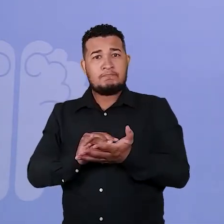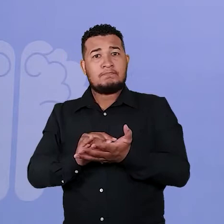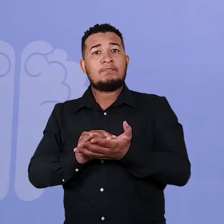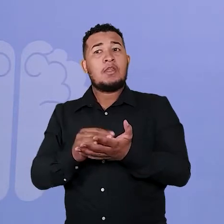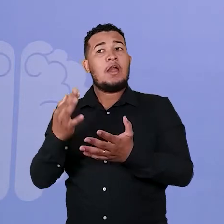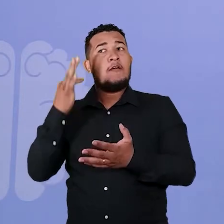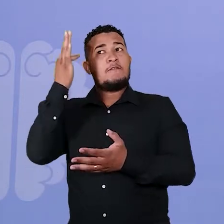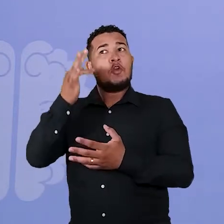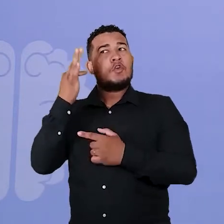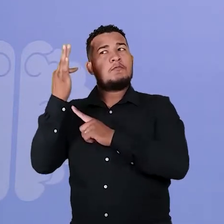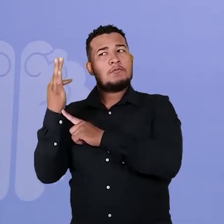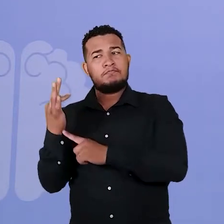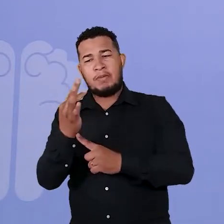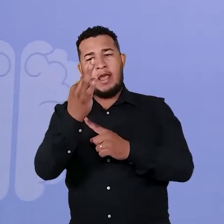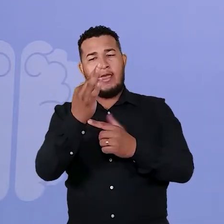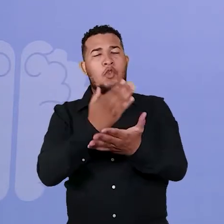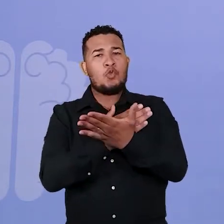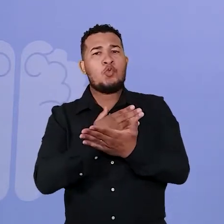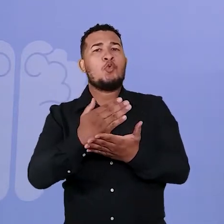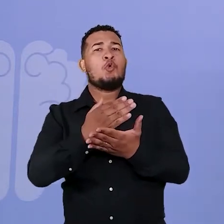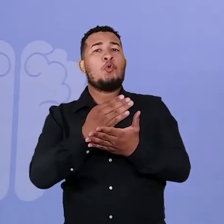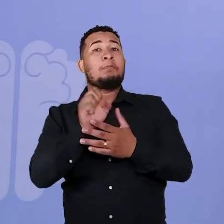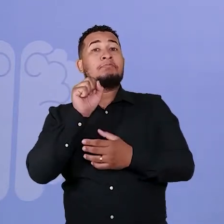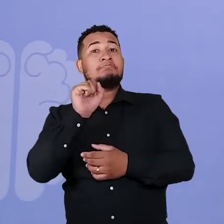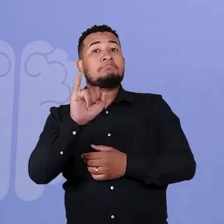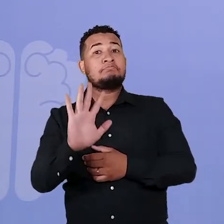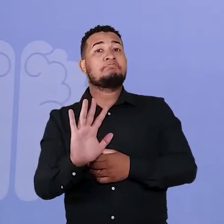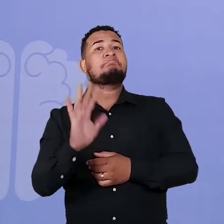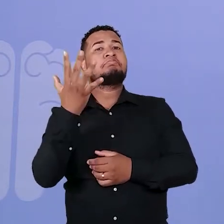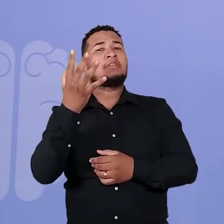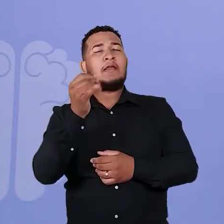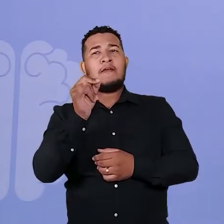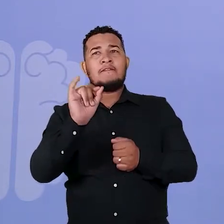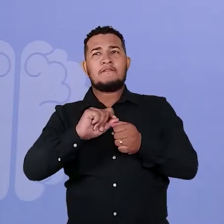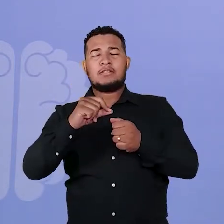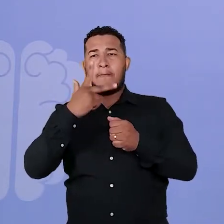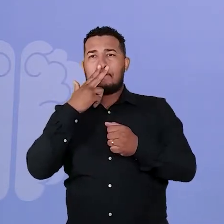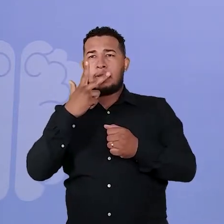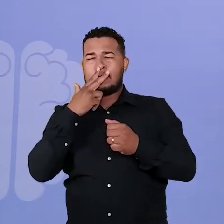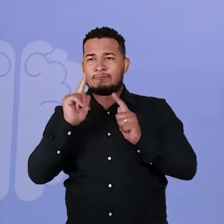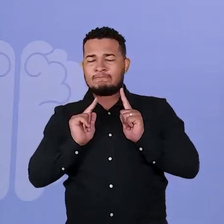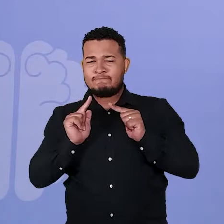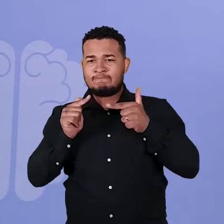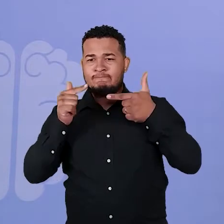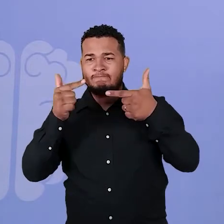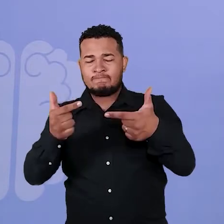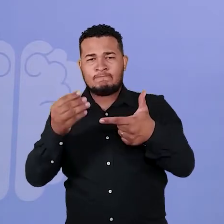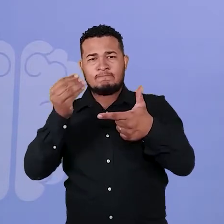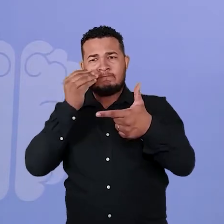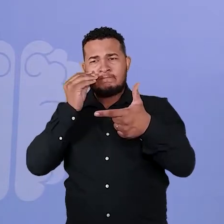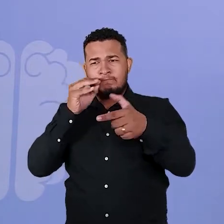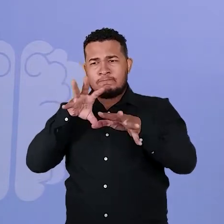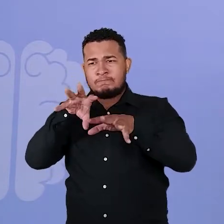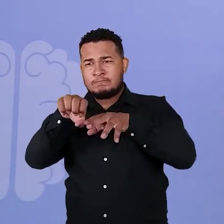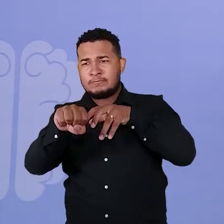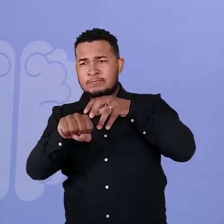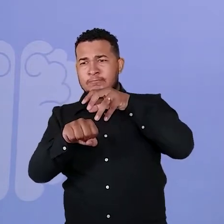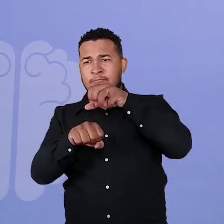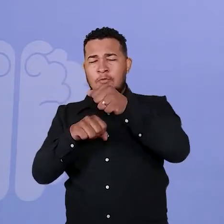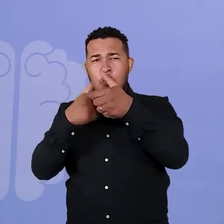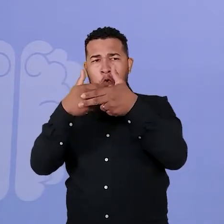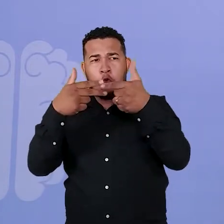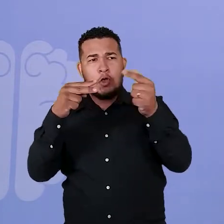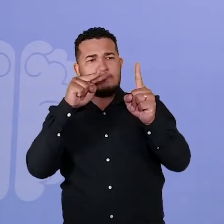de verdade, a filosofia começa quando a gente faz um esforço para tentar ver